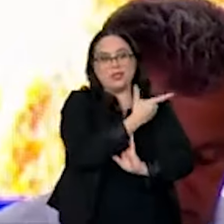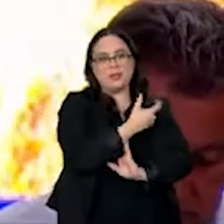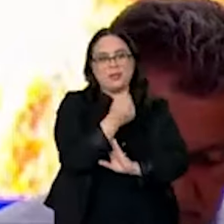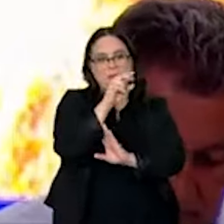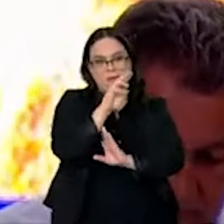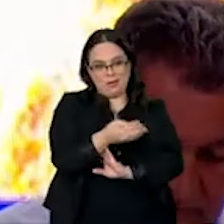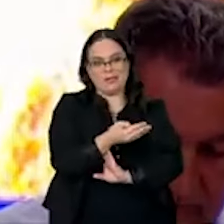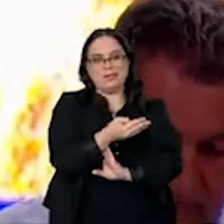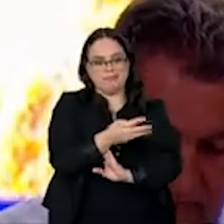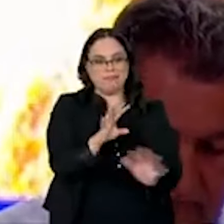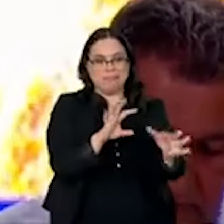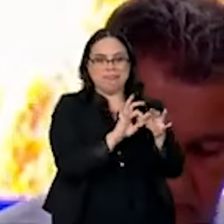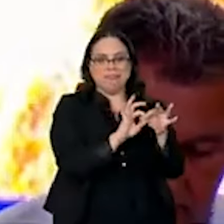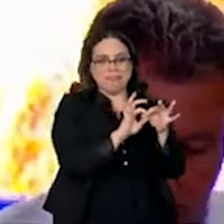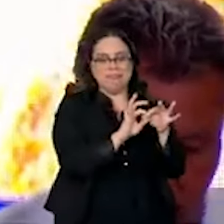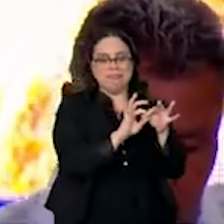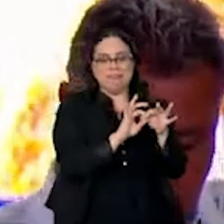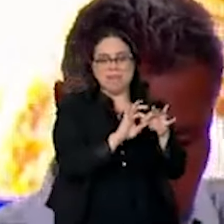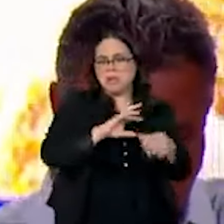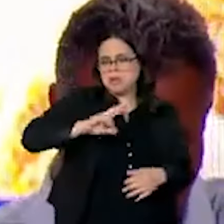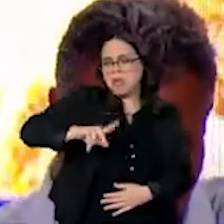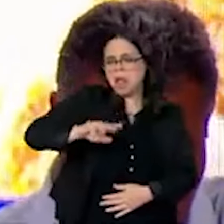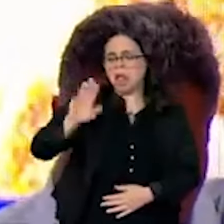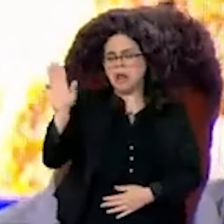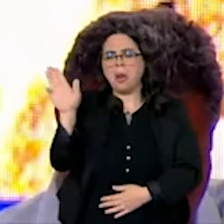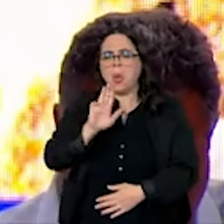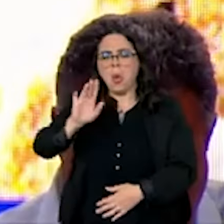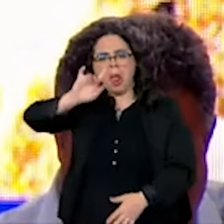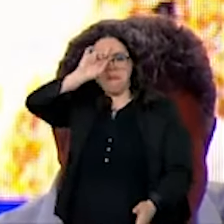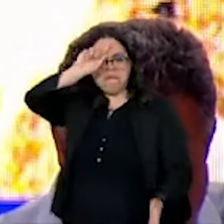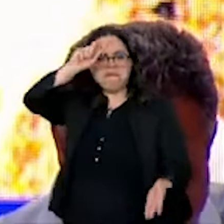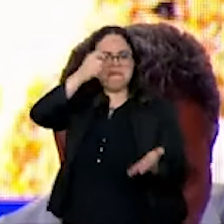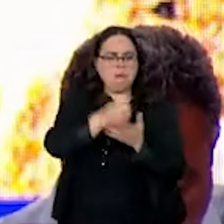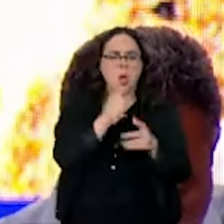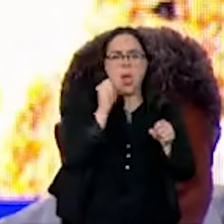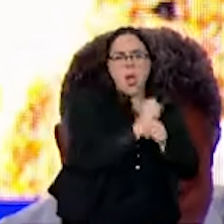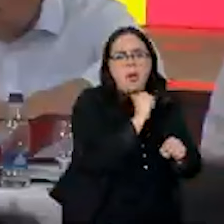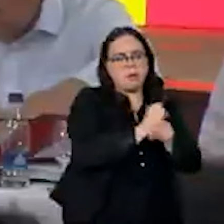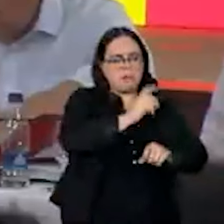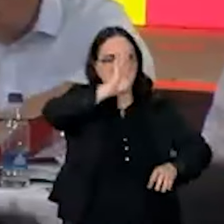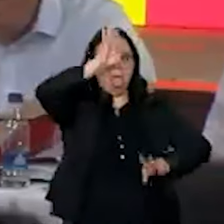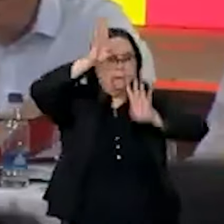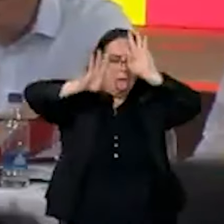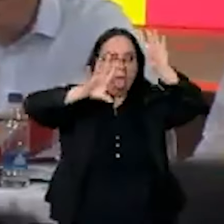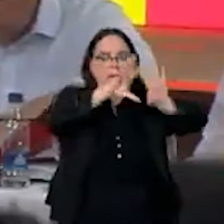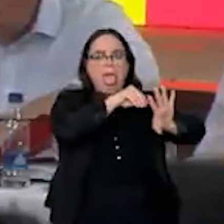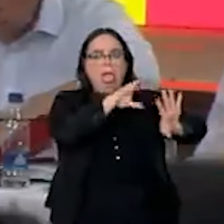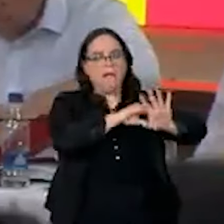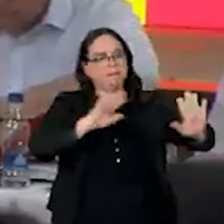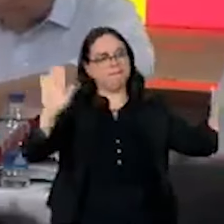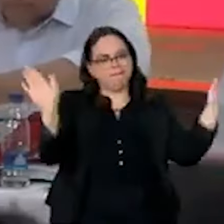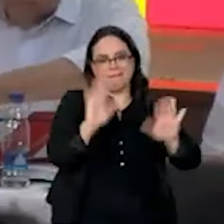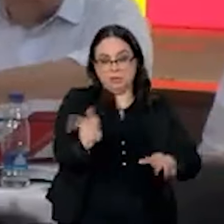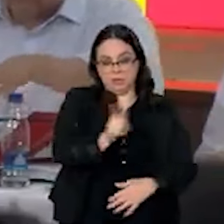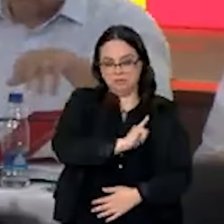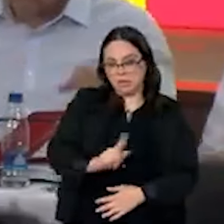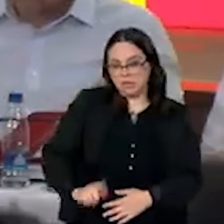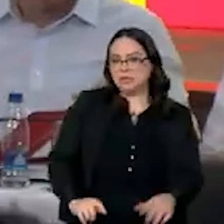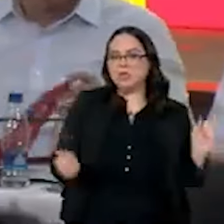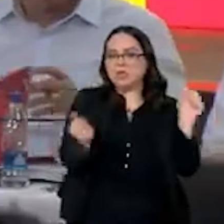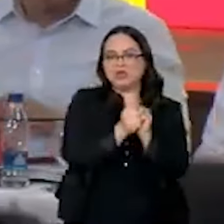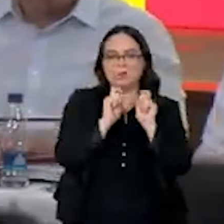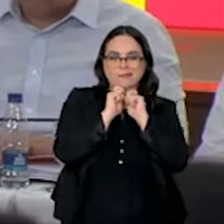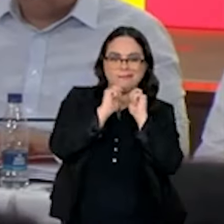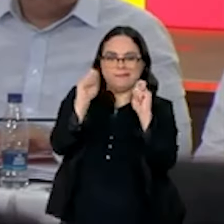200 milhões. E não é o Lula que decidiu qual é a obra, foi o governador e a sua assessoria que